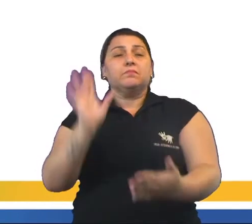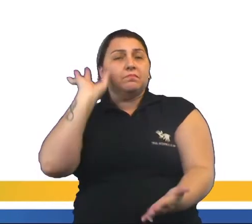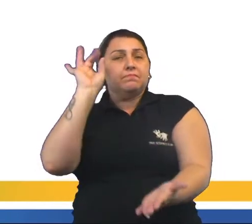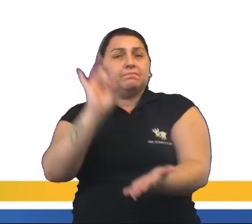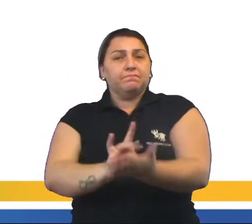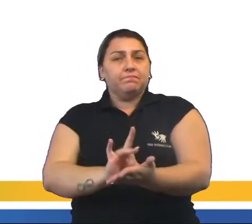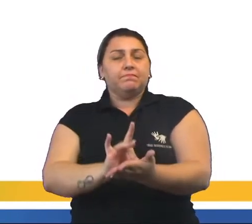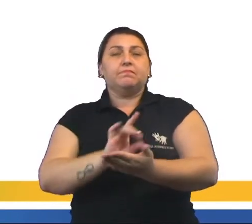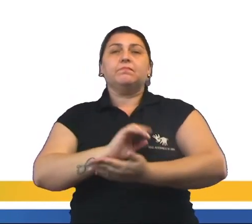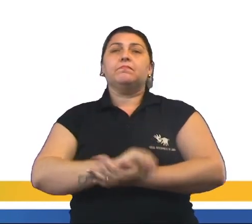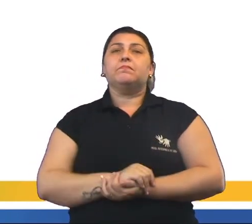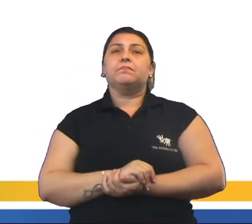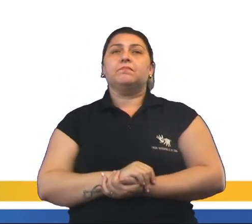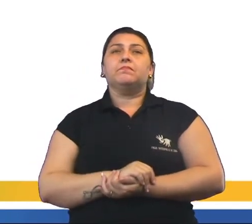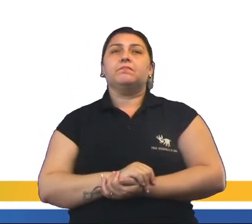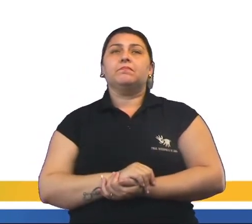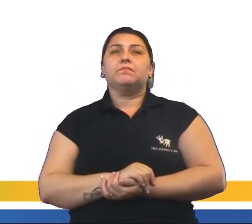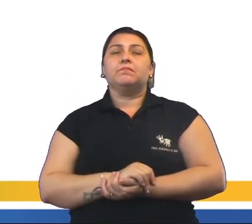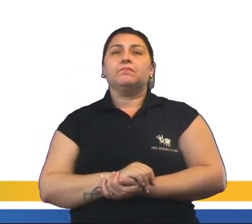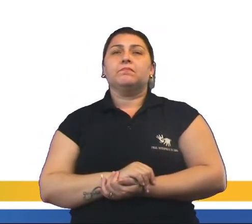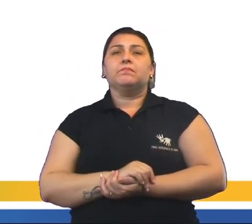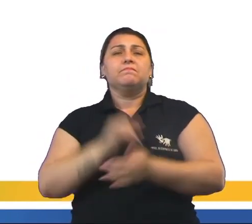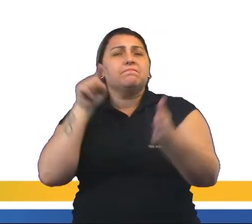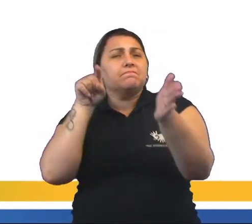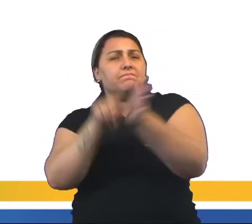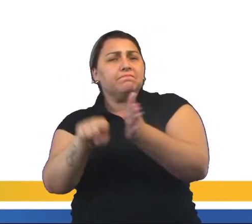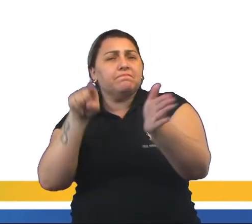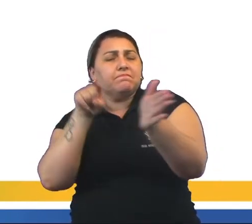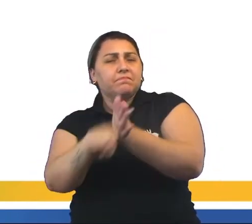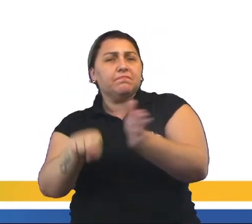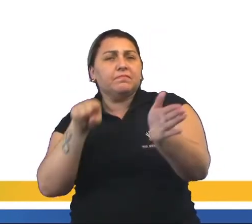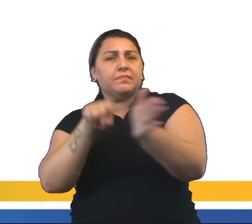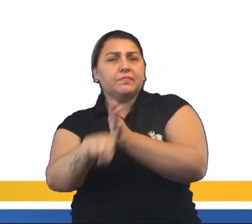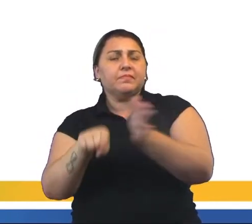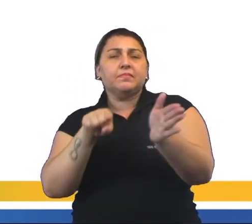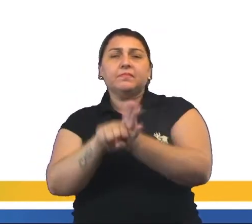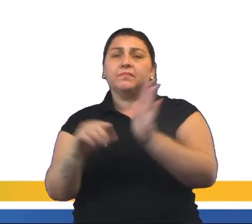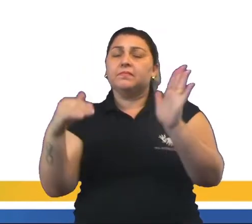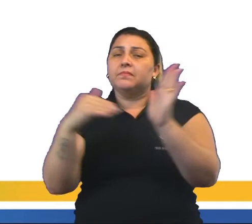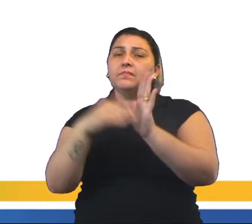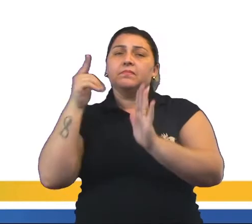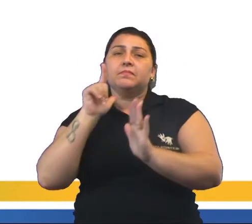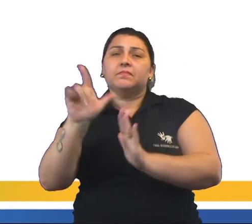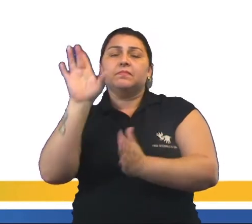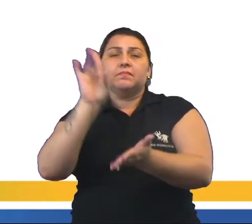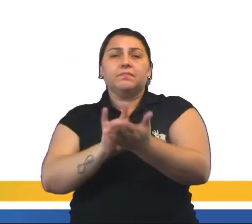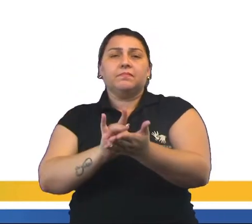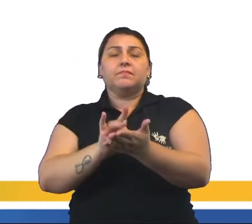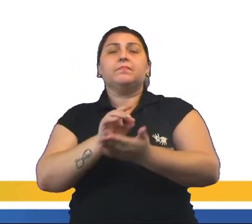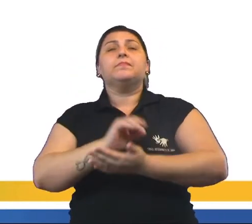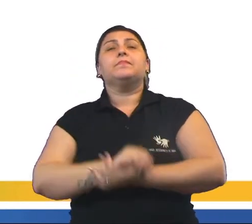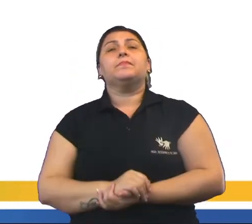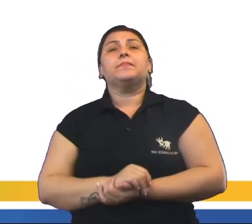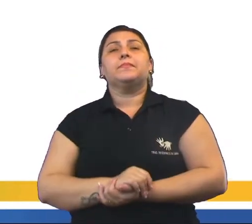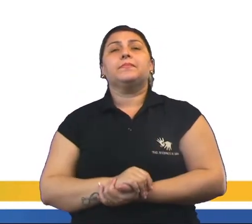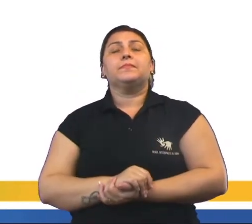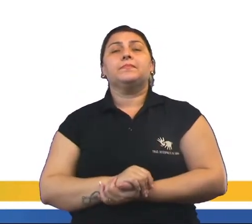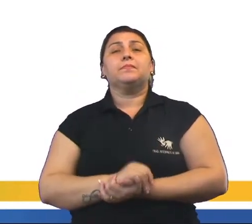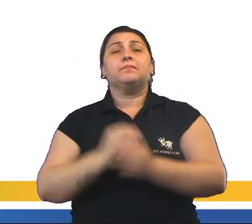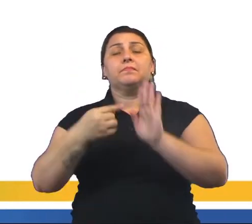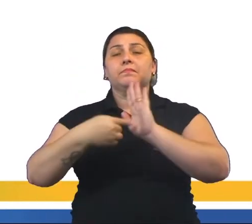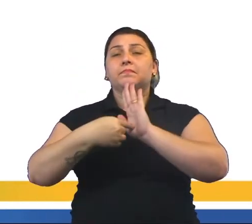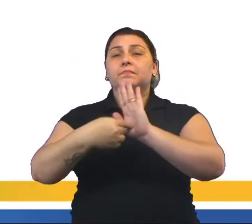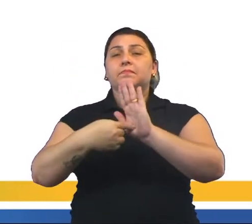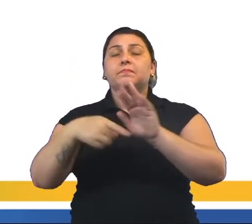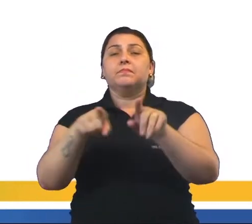verdade. Ele ia interrogando, né, interrogando, até que se chegasse à verdade, para demonstrar,